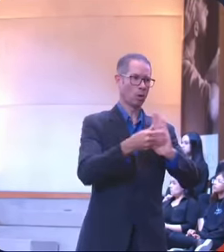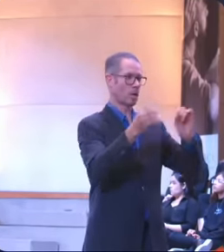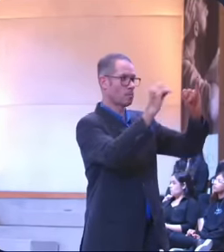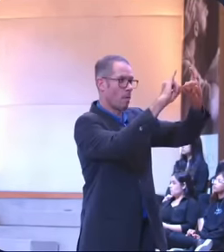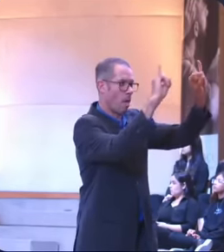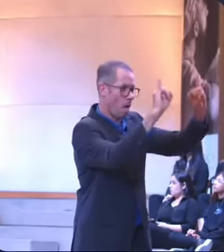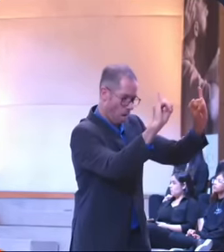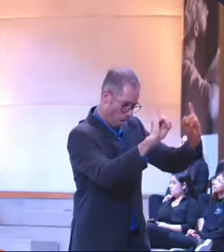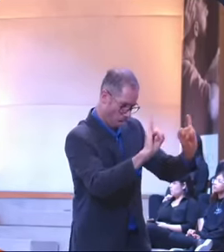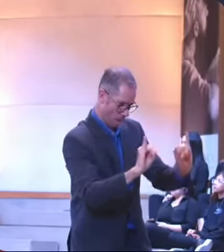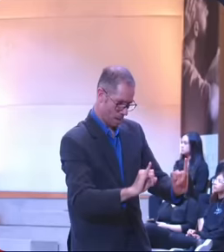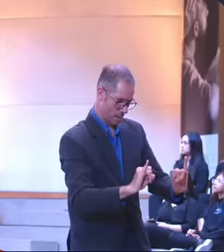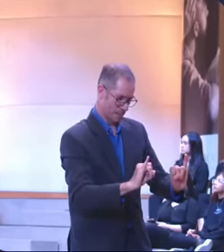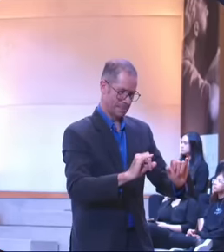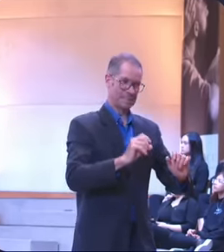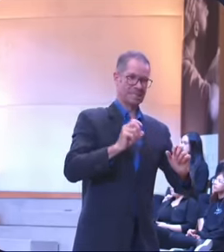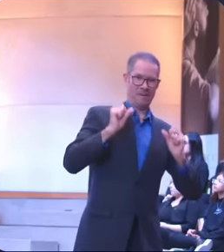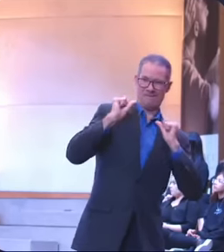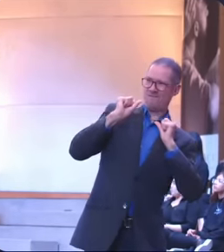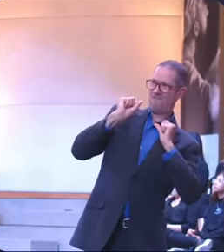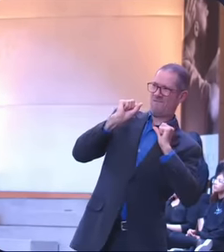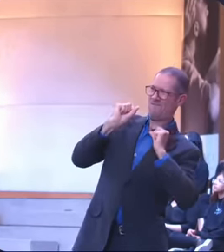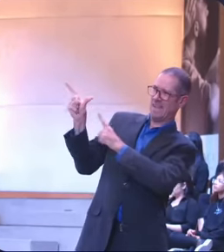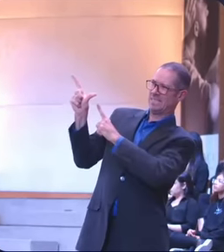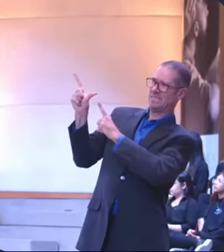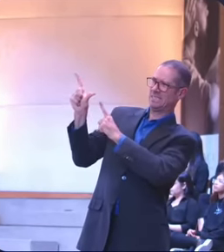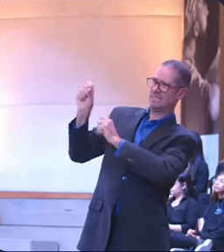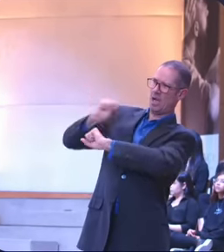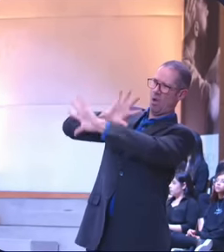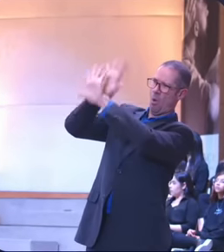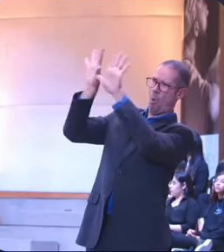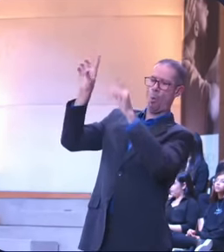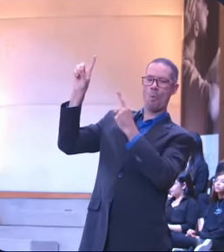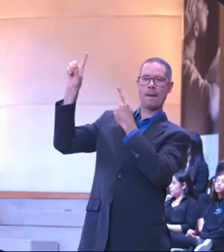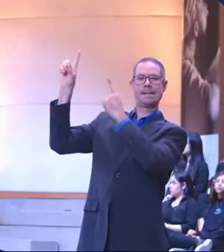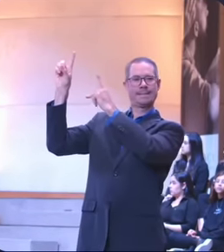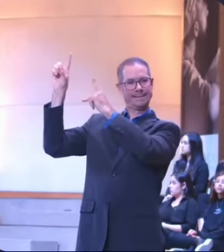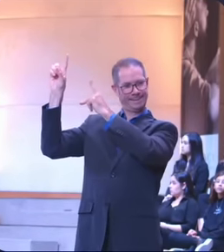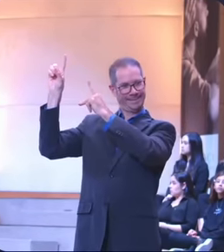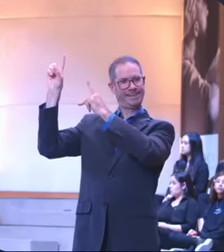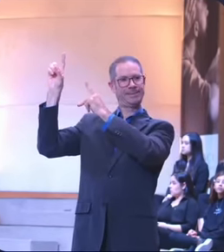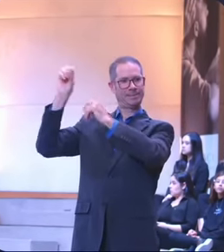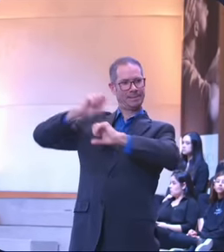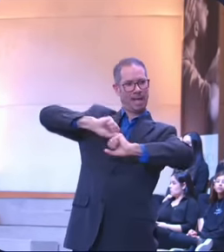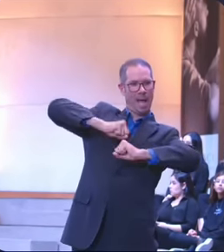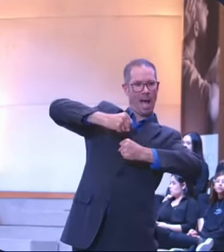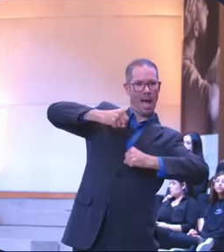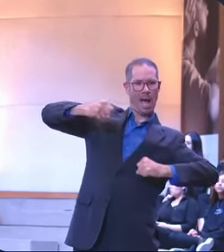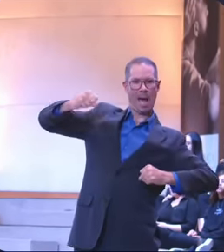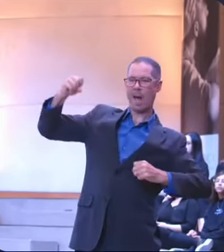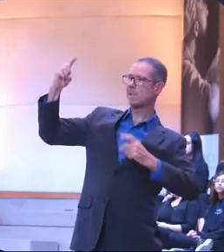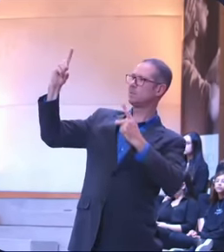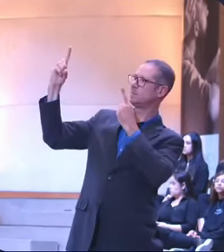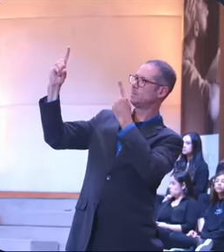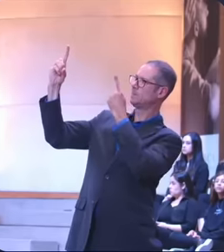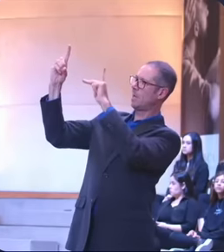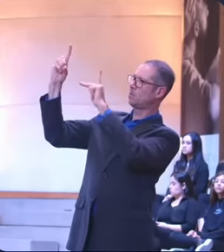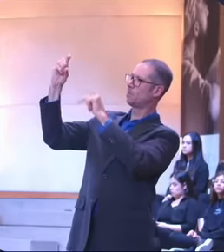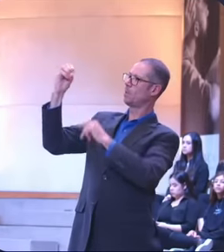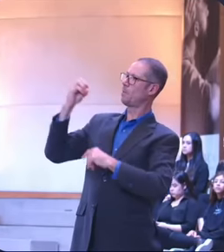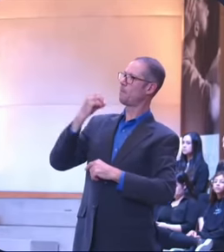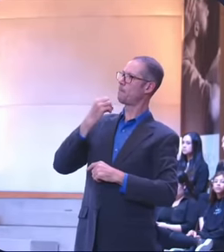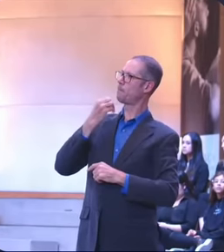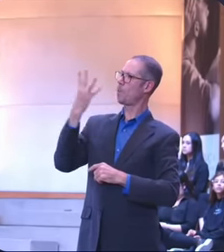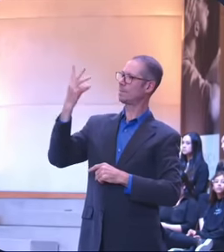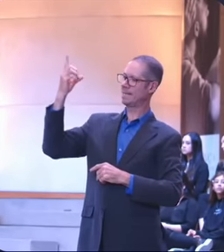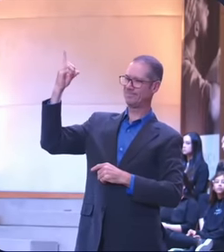idolatria é uma ofensa à glória de Deus, à grandeza de Deus, à